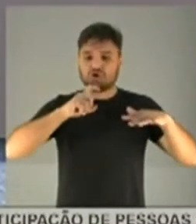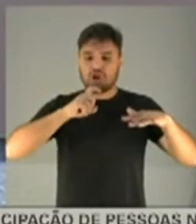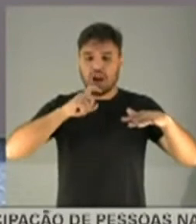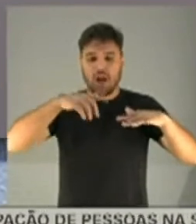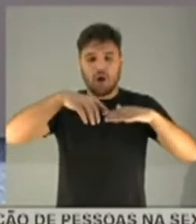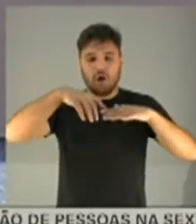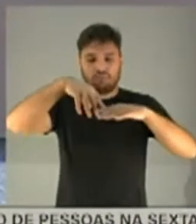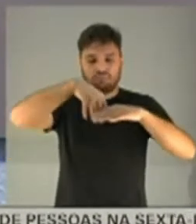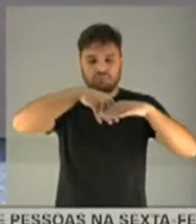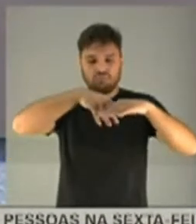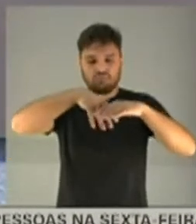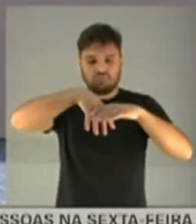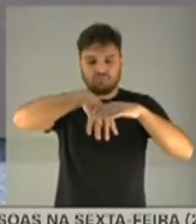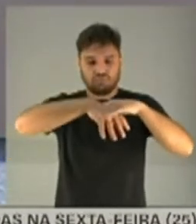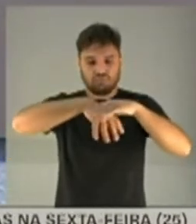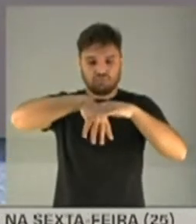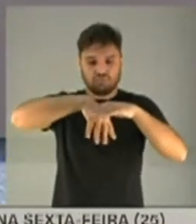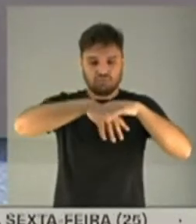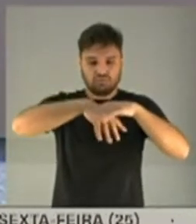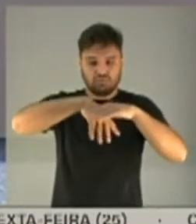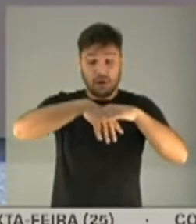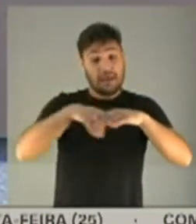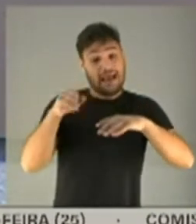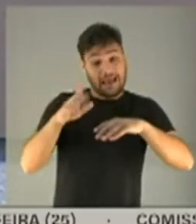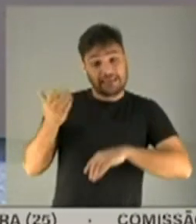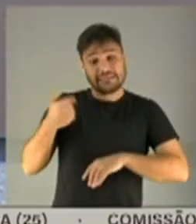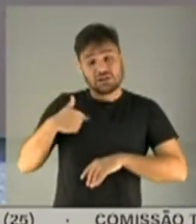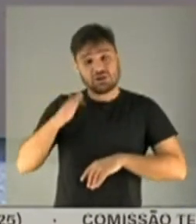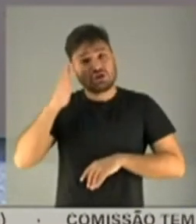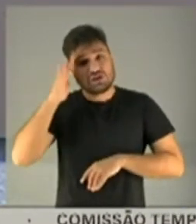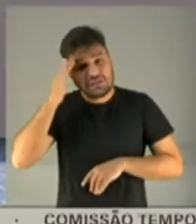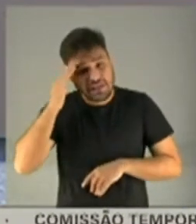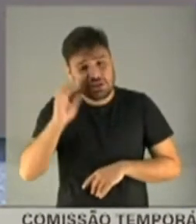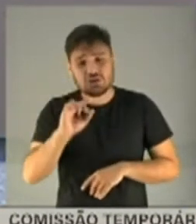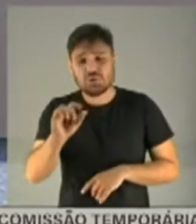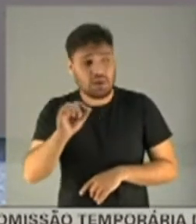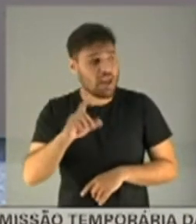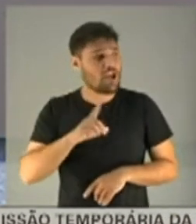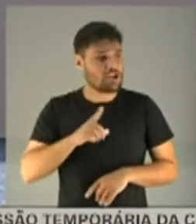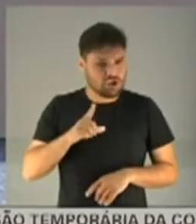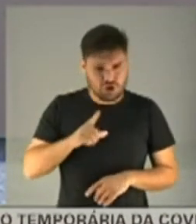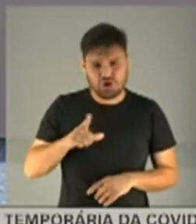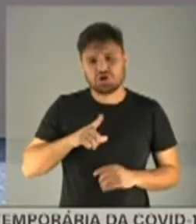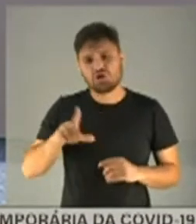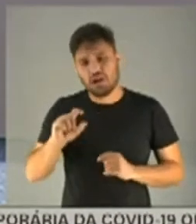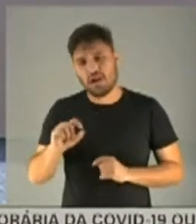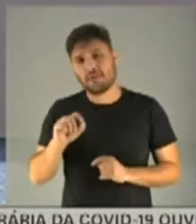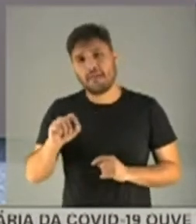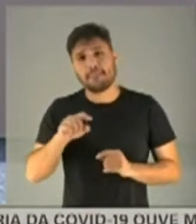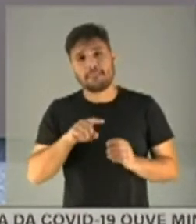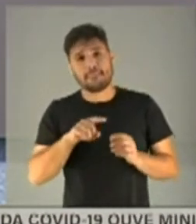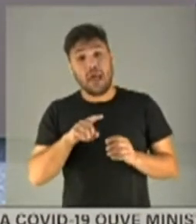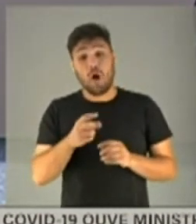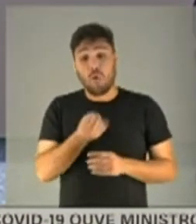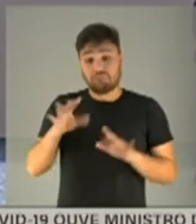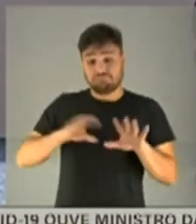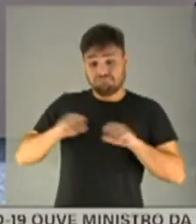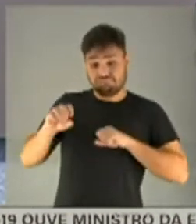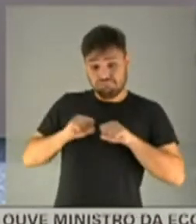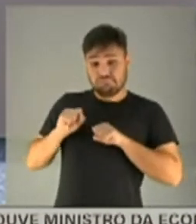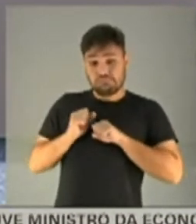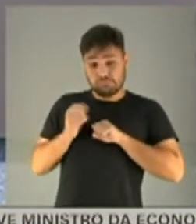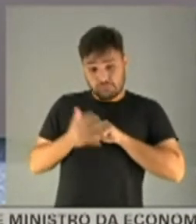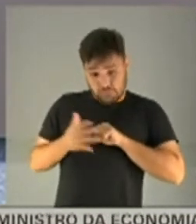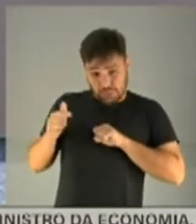lá no começo, em março do ano passado, entendia que existiam muito mais casos na população do que a gente